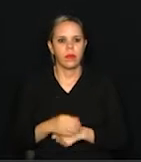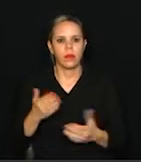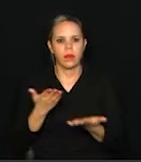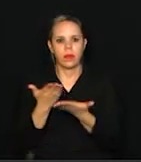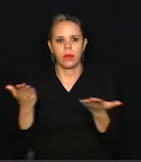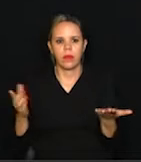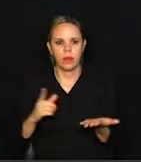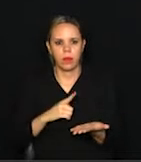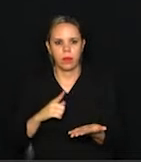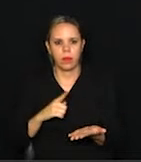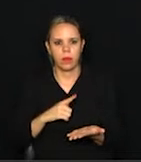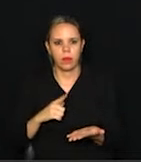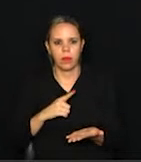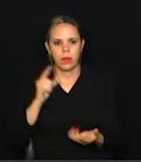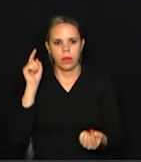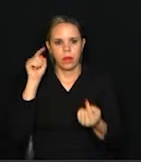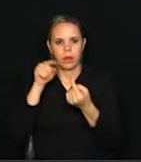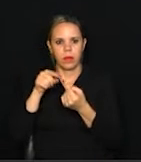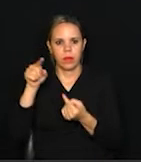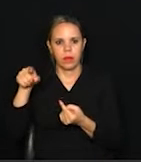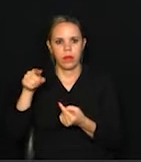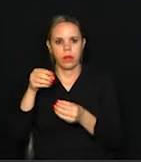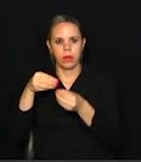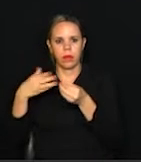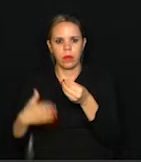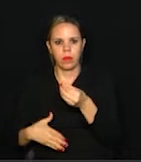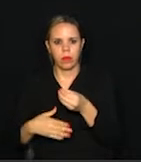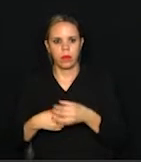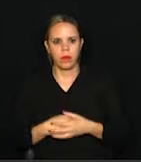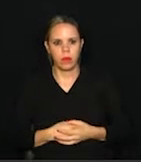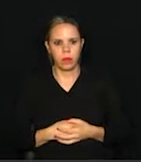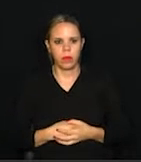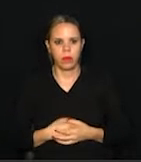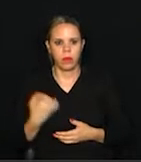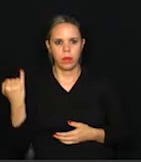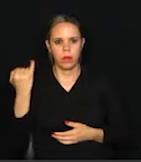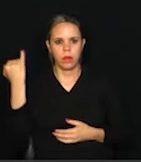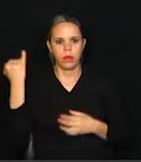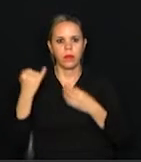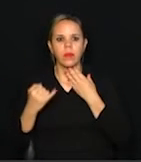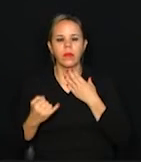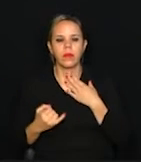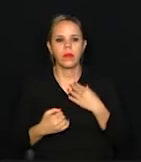terem uma ideia do seu conteúdo, ela é muito importante.